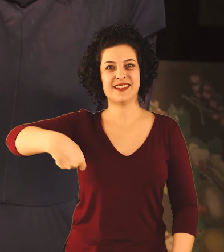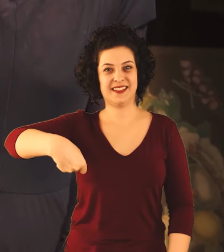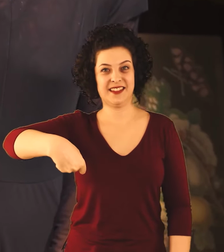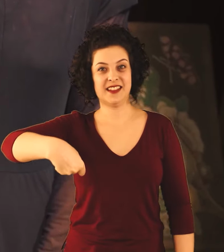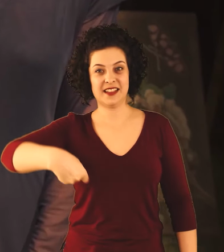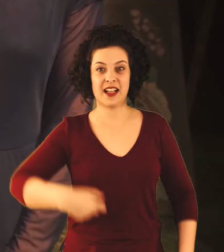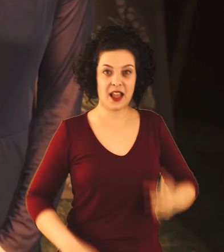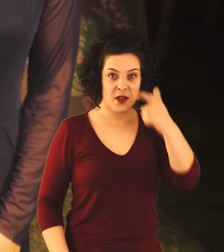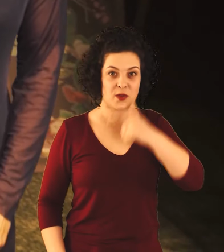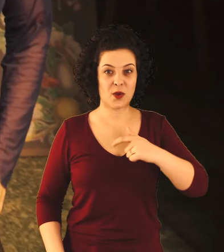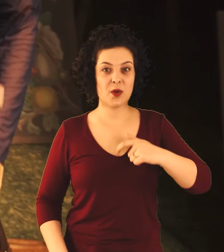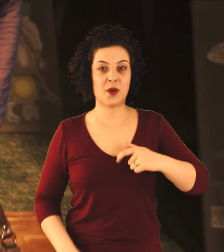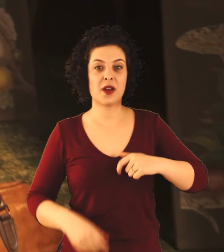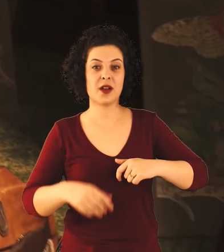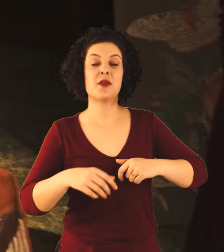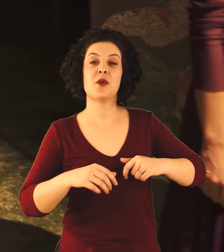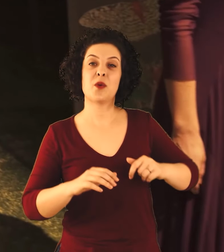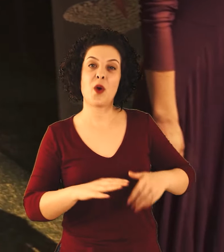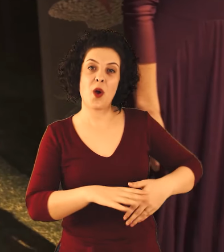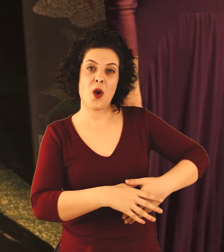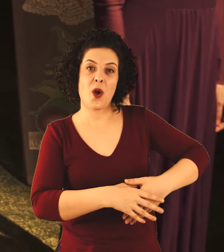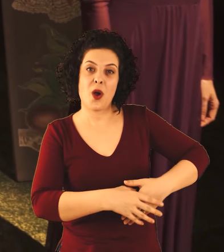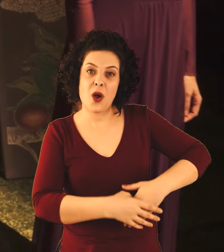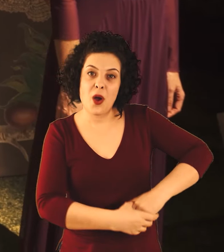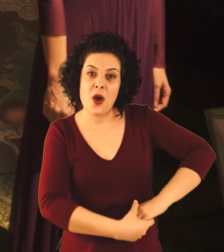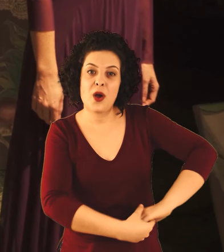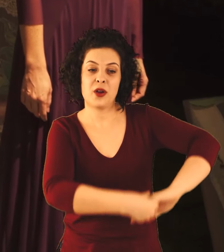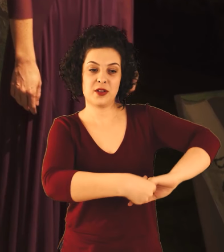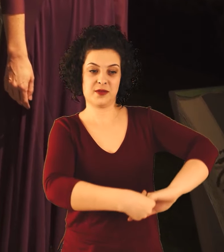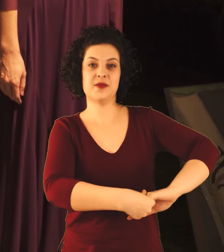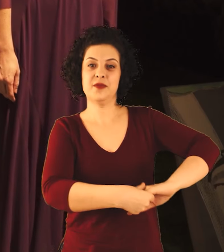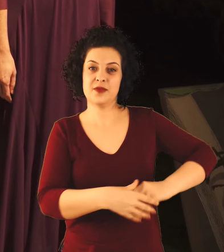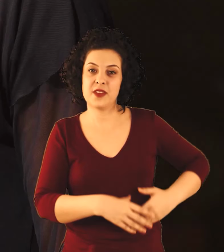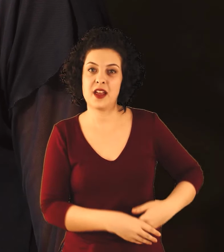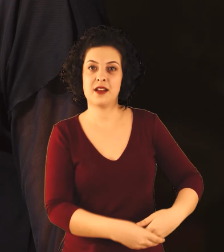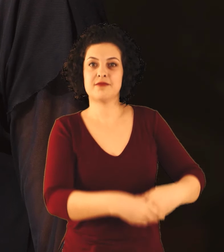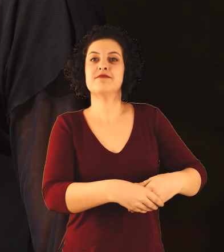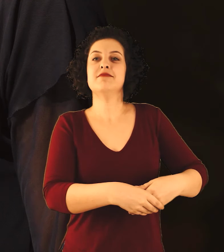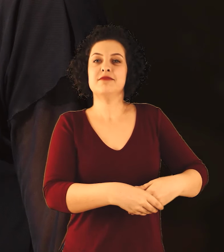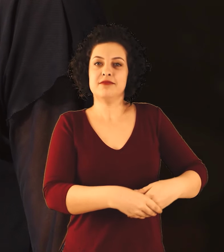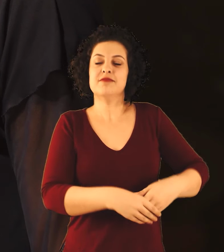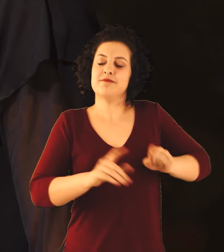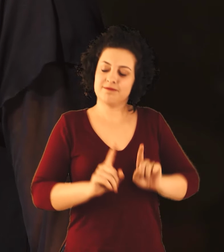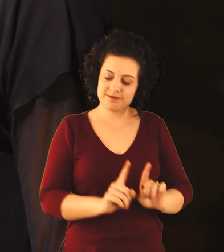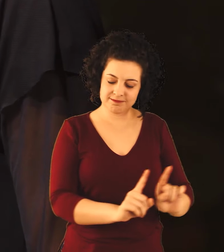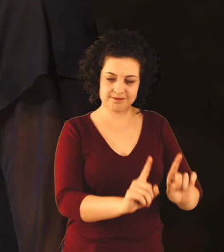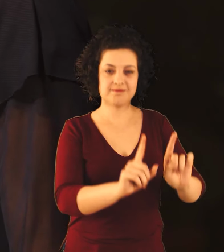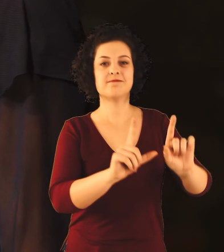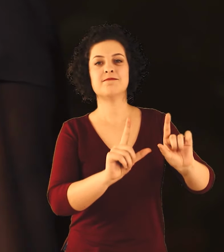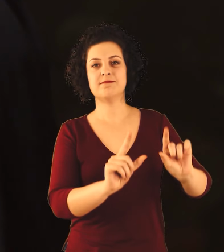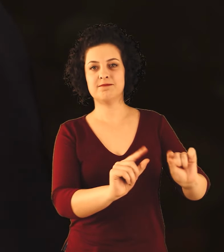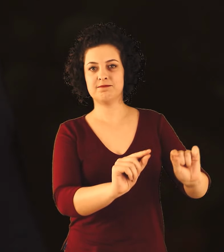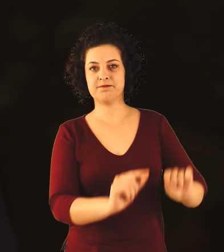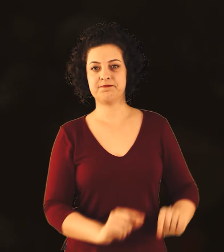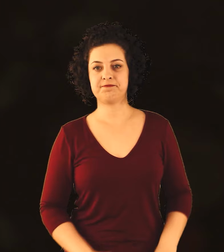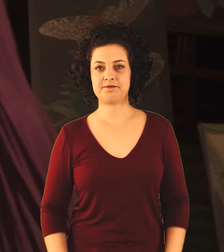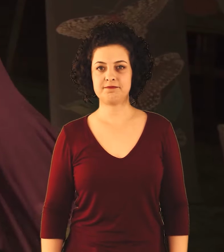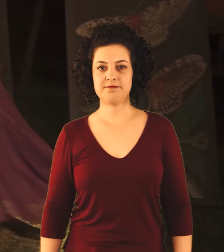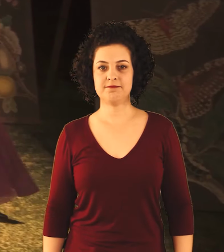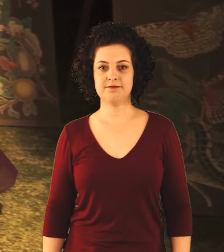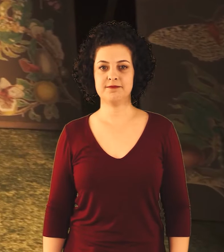segura a mala. Eu sou a mão da Doroteia que segura a outra mão da Maria. Eu sou a hora de partir. Se olham, baixam a